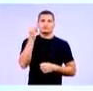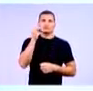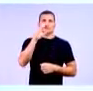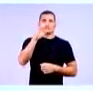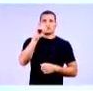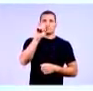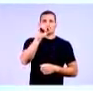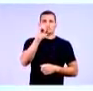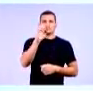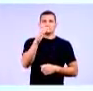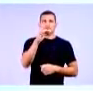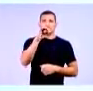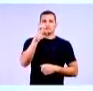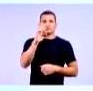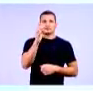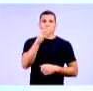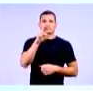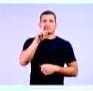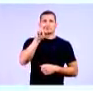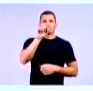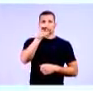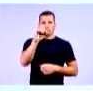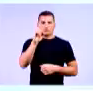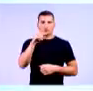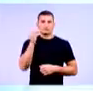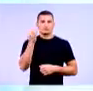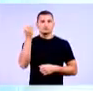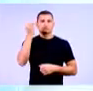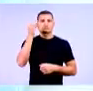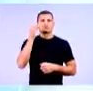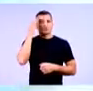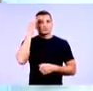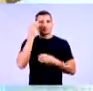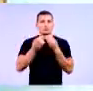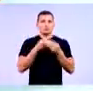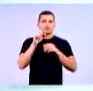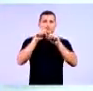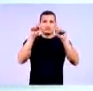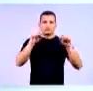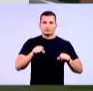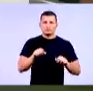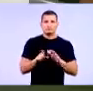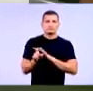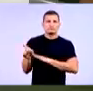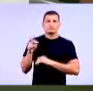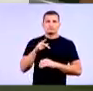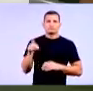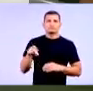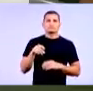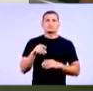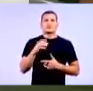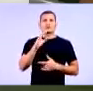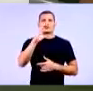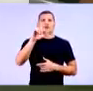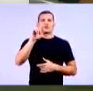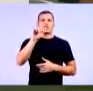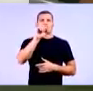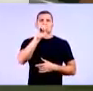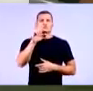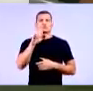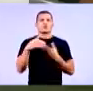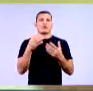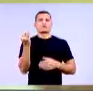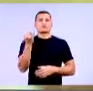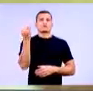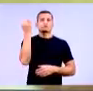fundamental para o entendimento inicial do sistema. E o diagrama de classes, professora, qual é a característica dele, qual é a importância também dele para o